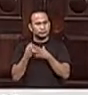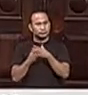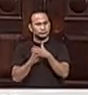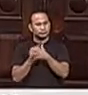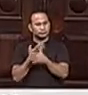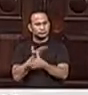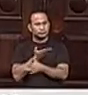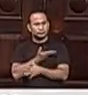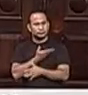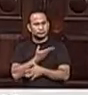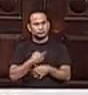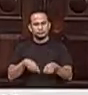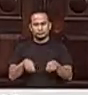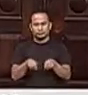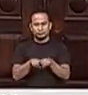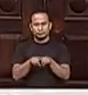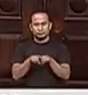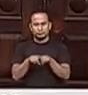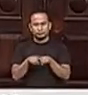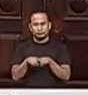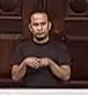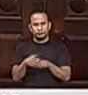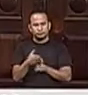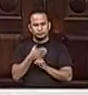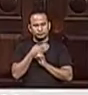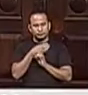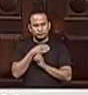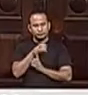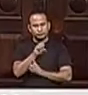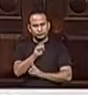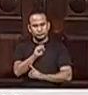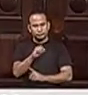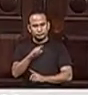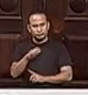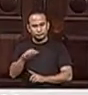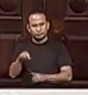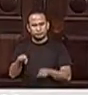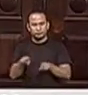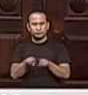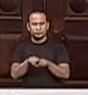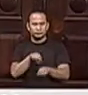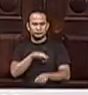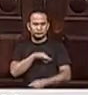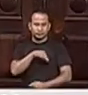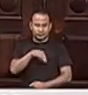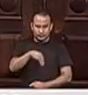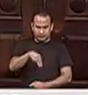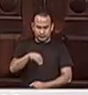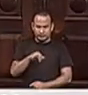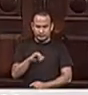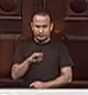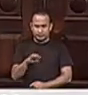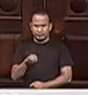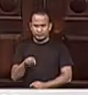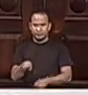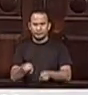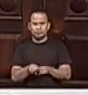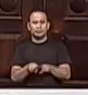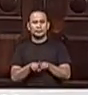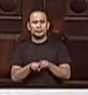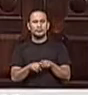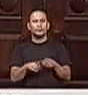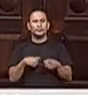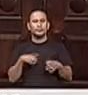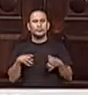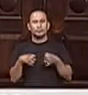Defesa Civil, porque tem aqui, além da Polícia Militar, a Polícia Civil, tem também o Corpo de